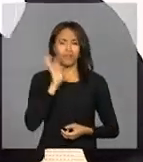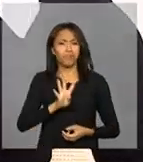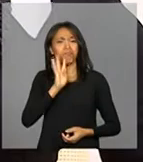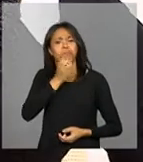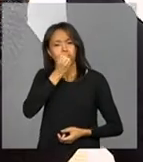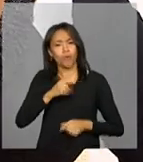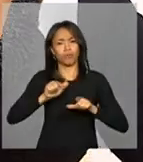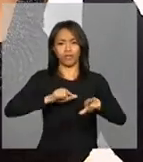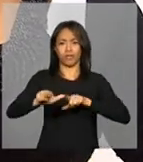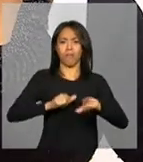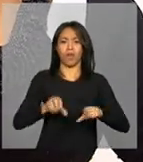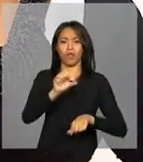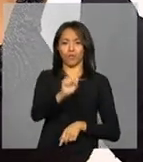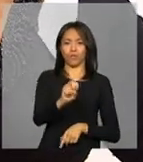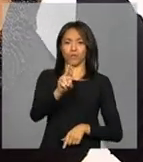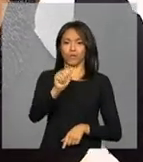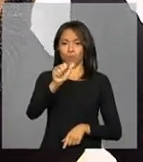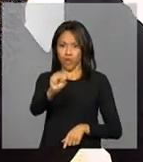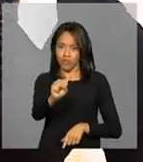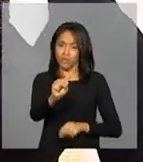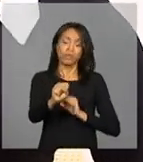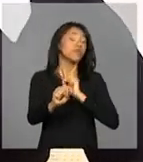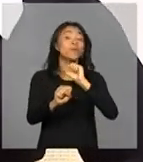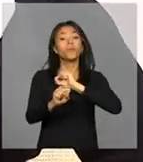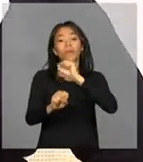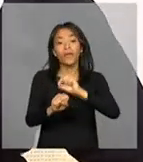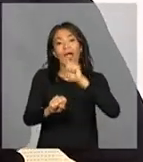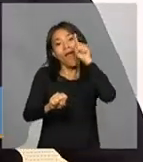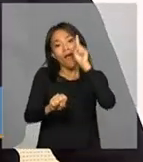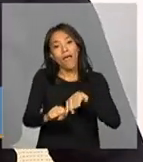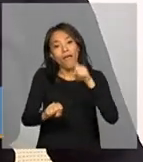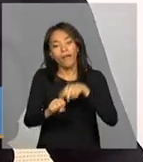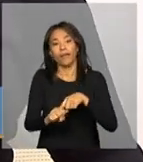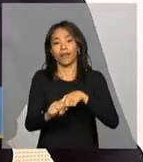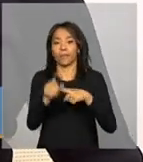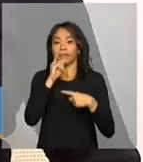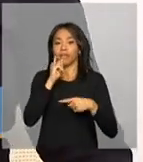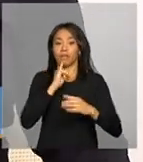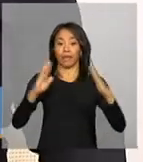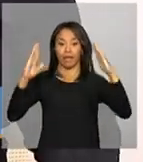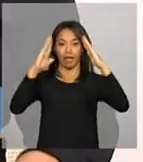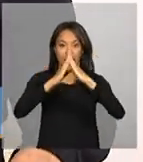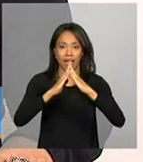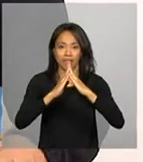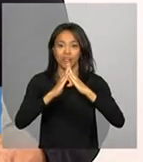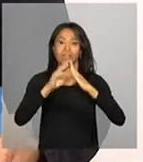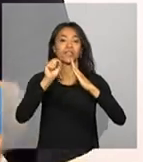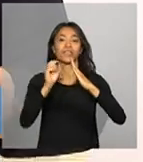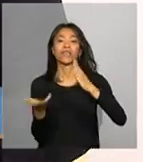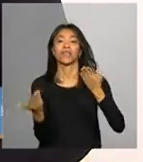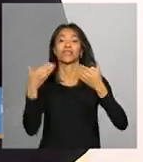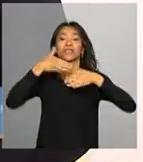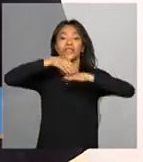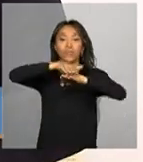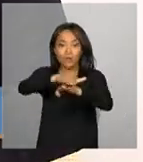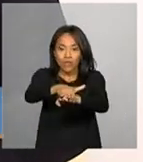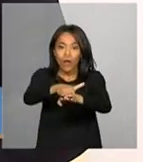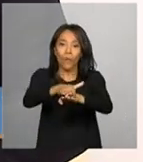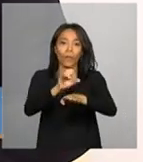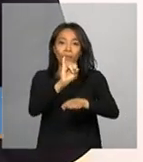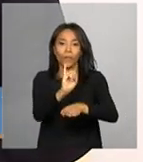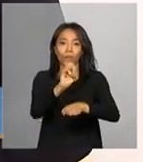suas tá fazendo que a implantação do que a gente chama de residências inclusivas são também locais